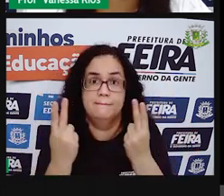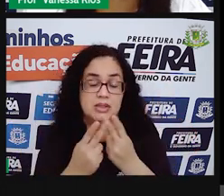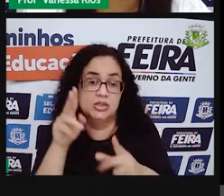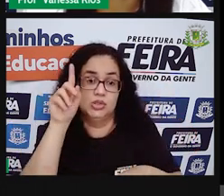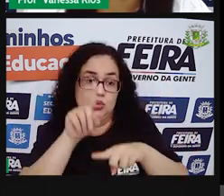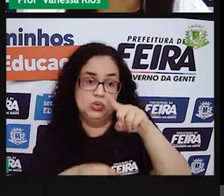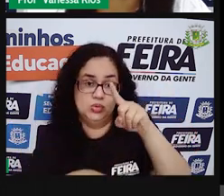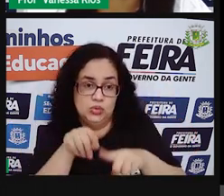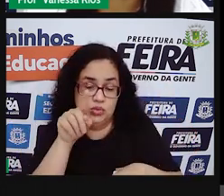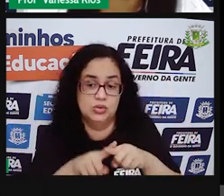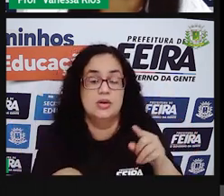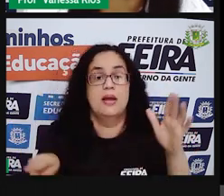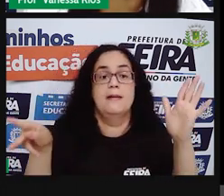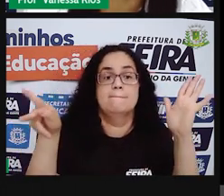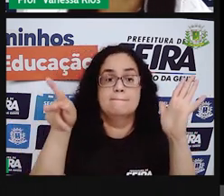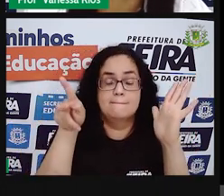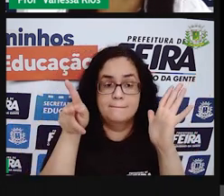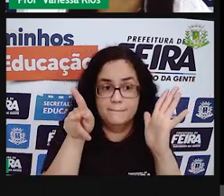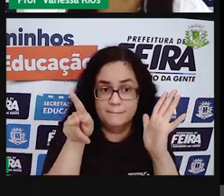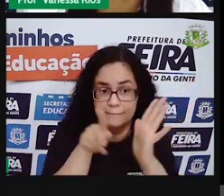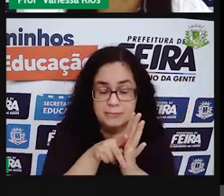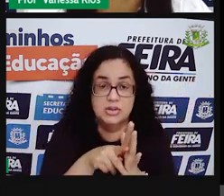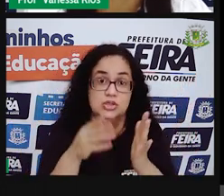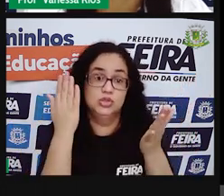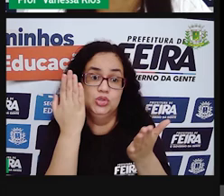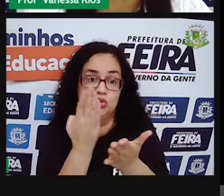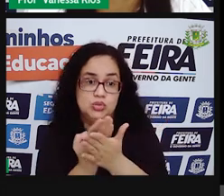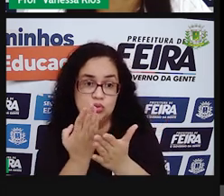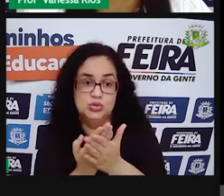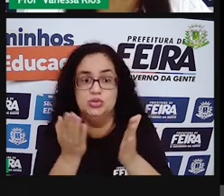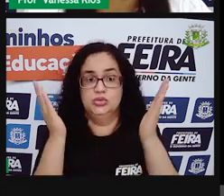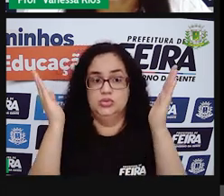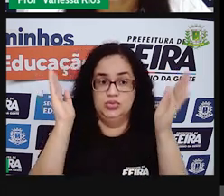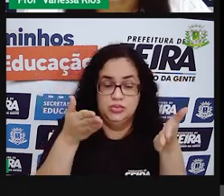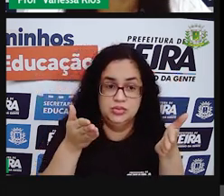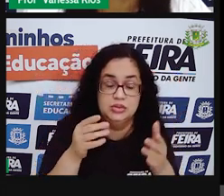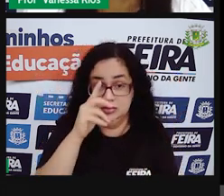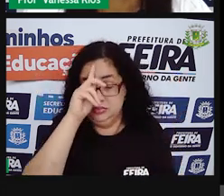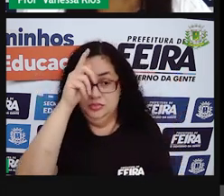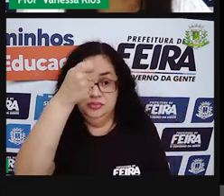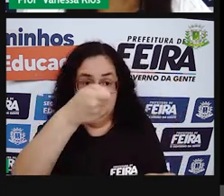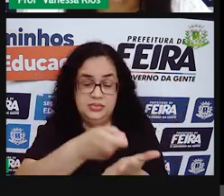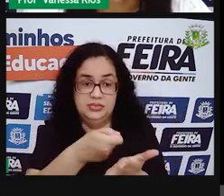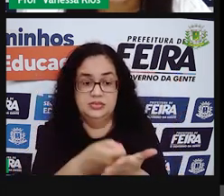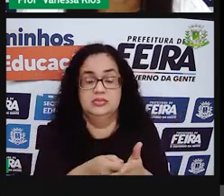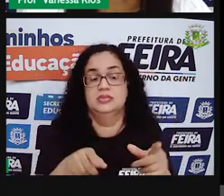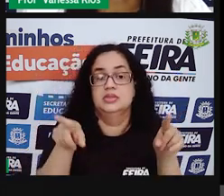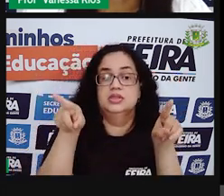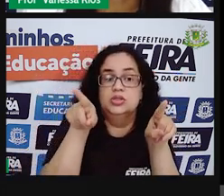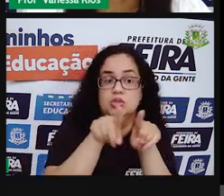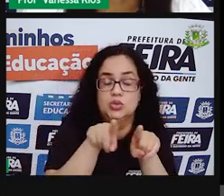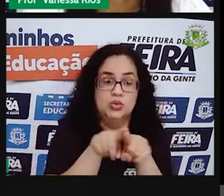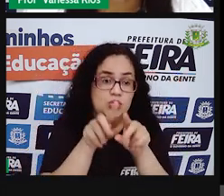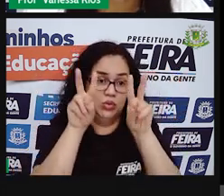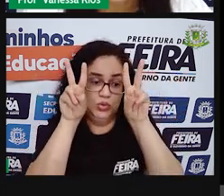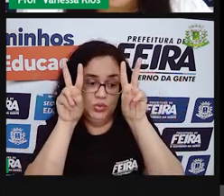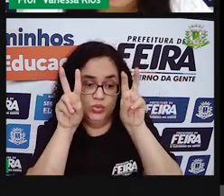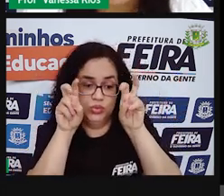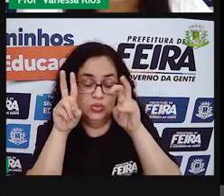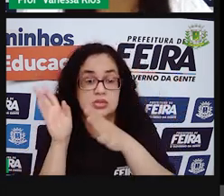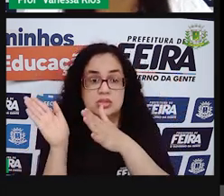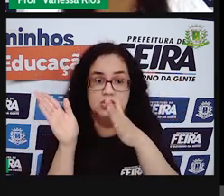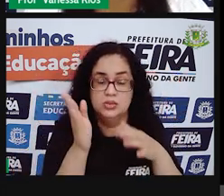materiais, principalmente a propriedade que a gente estudou agora, que foi a propriedade de resistência, e também ao conteúdo de